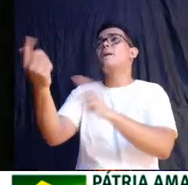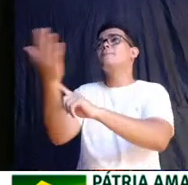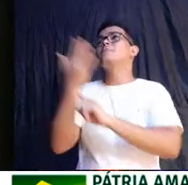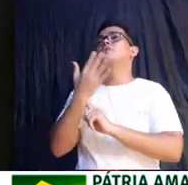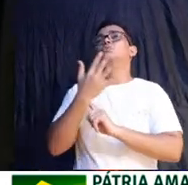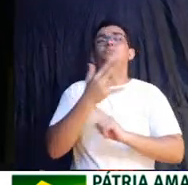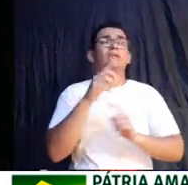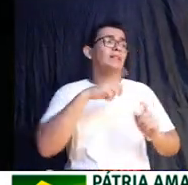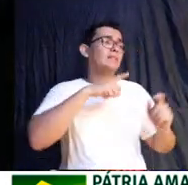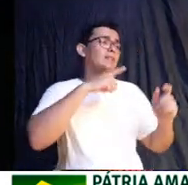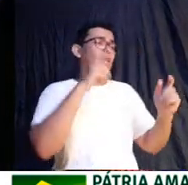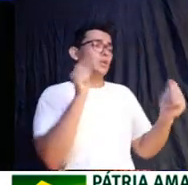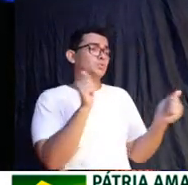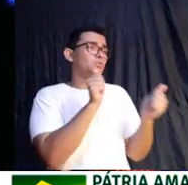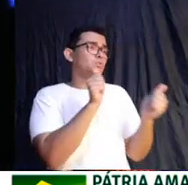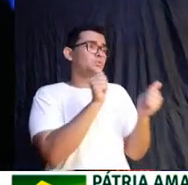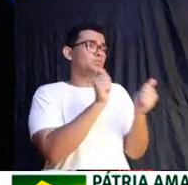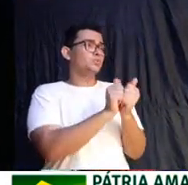ficar sem ela.